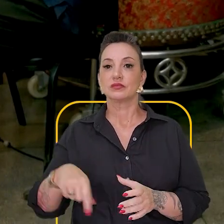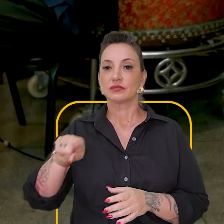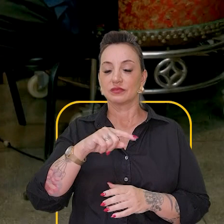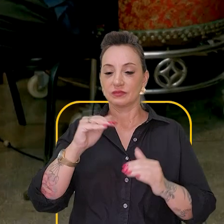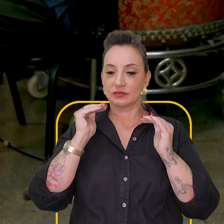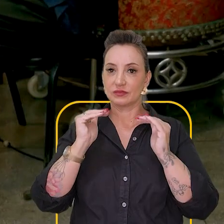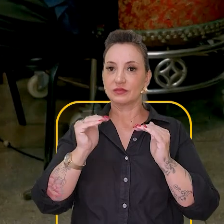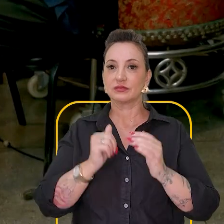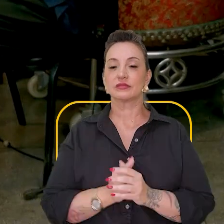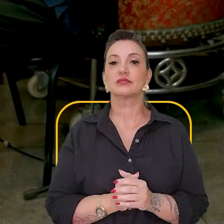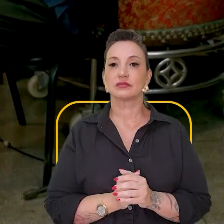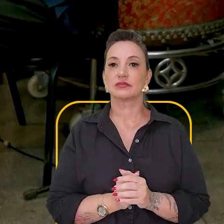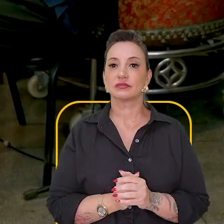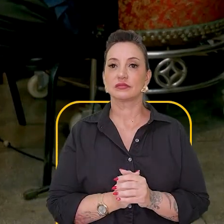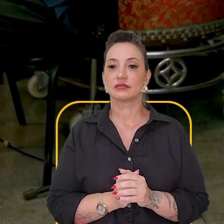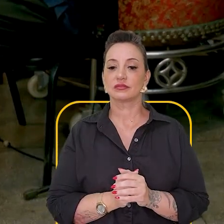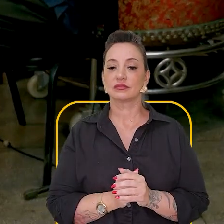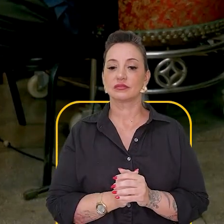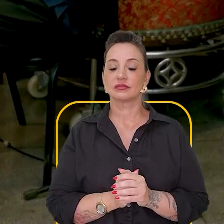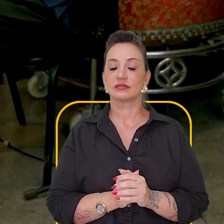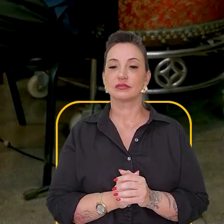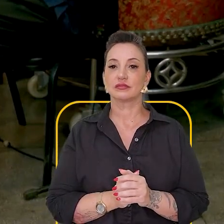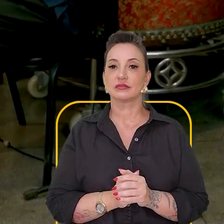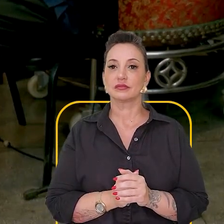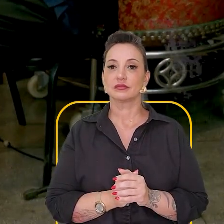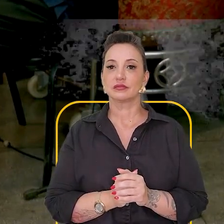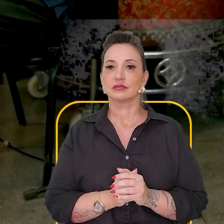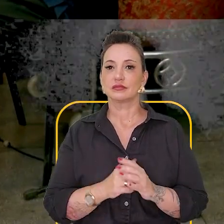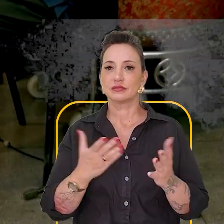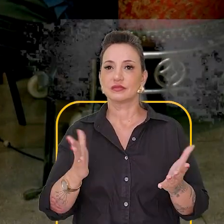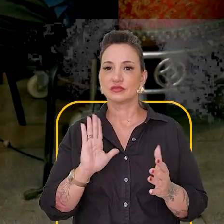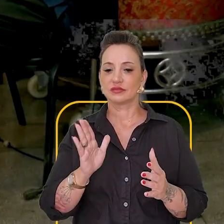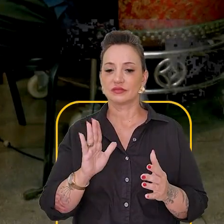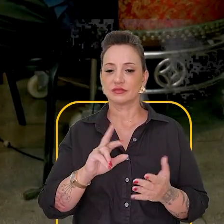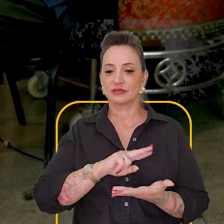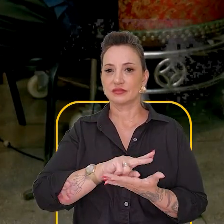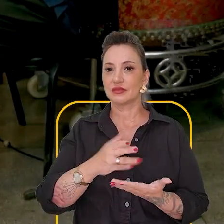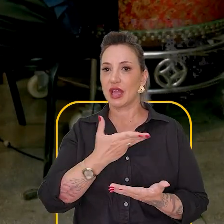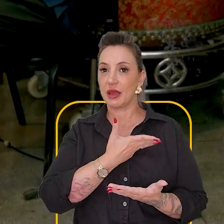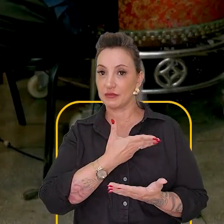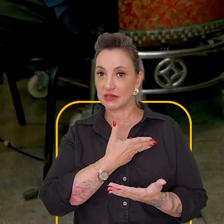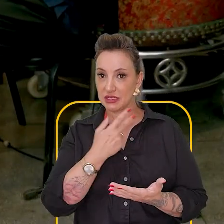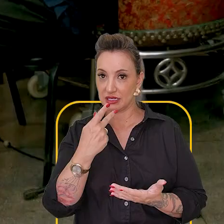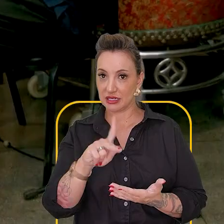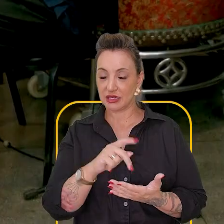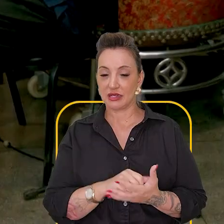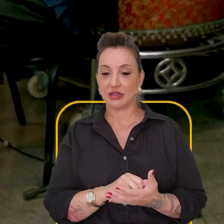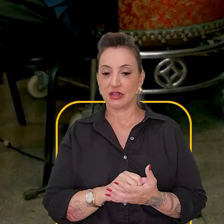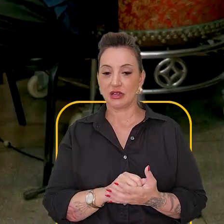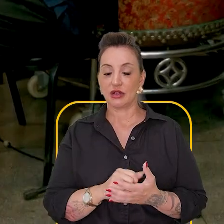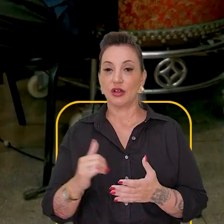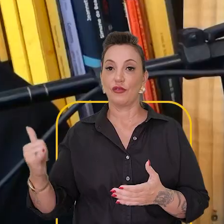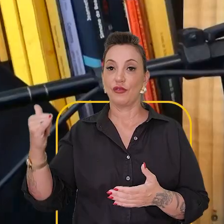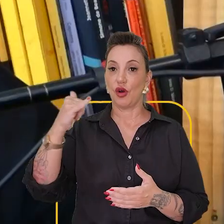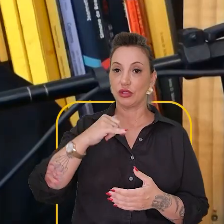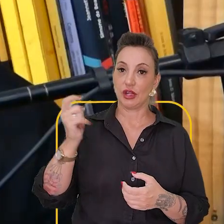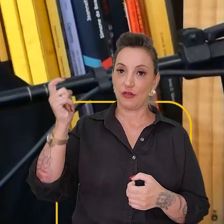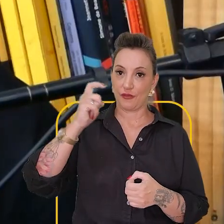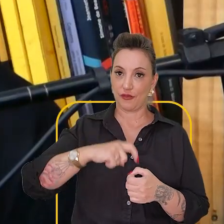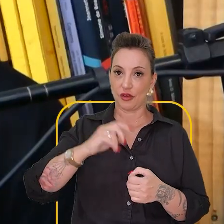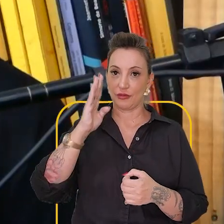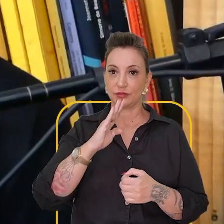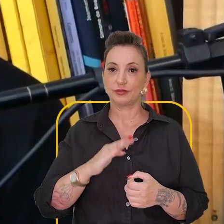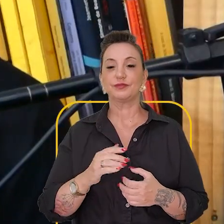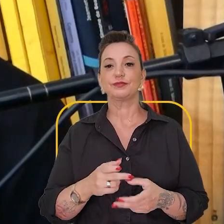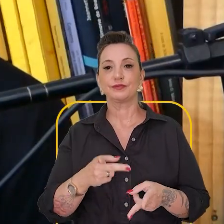um sim o pessoal treinava firme e eles eram respeitados E aí como eu já tava com uma